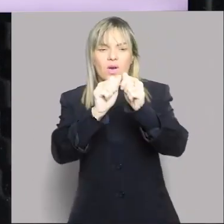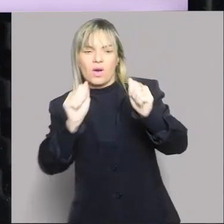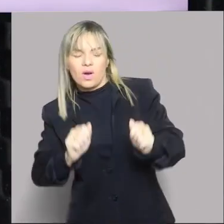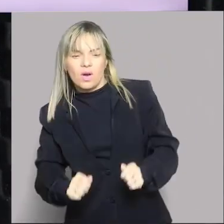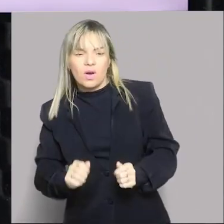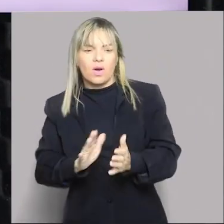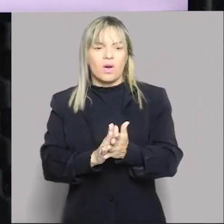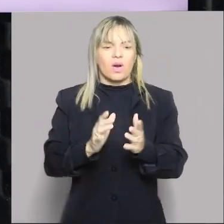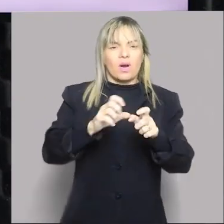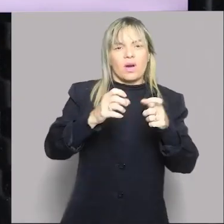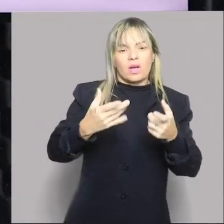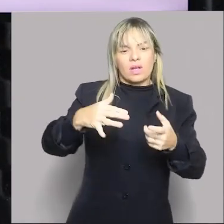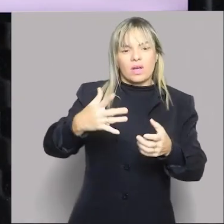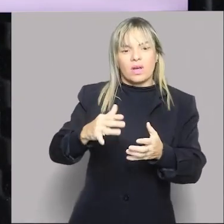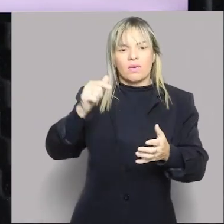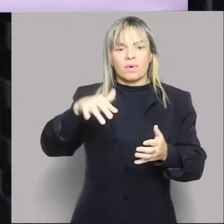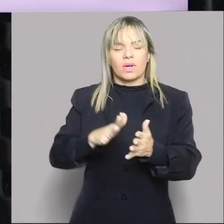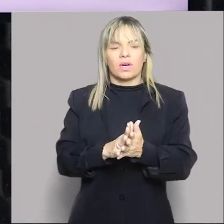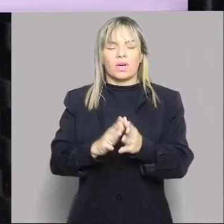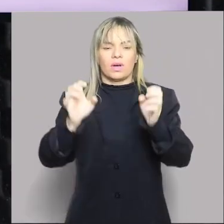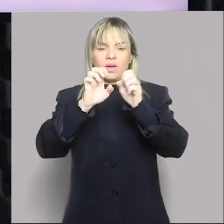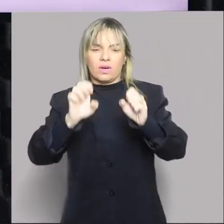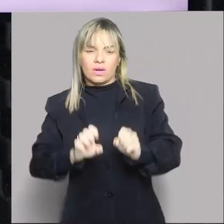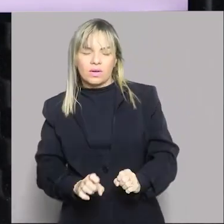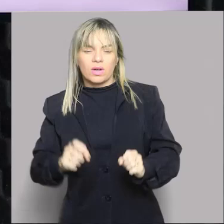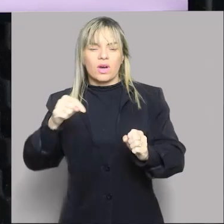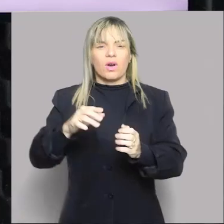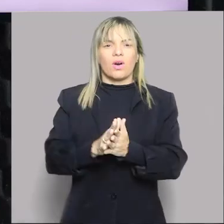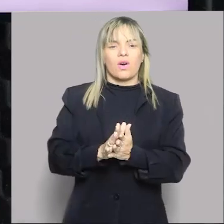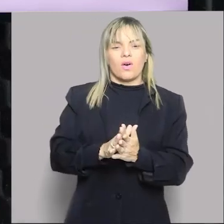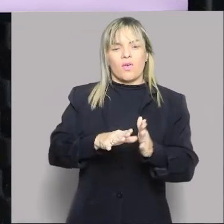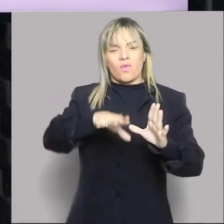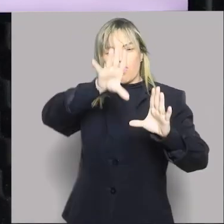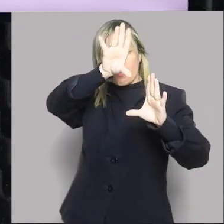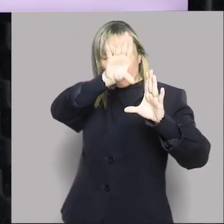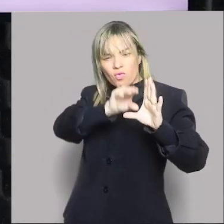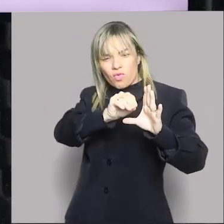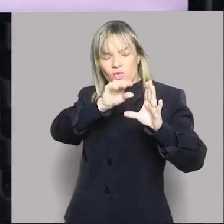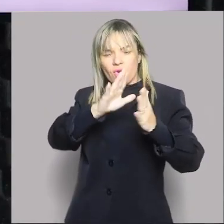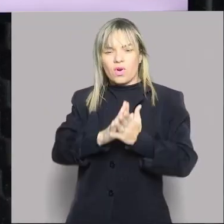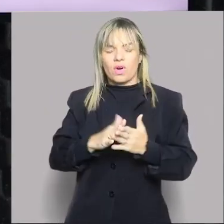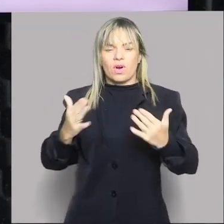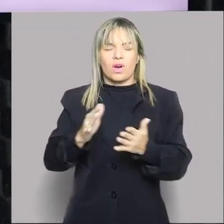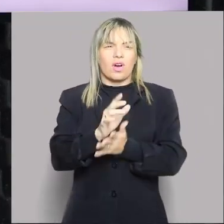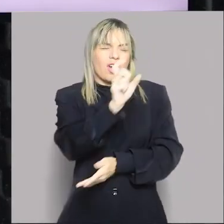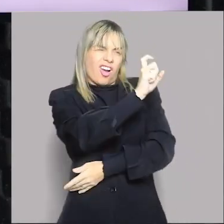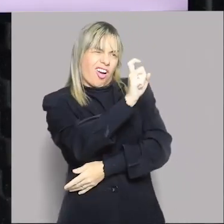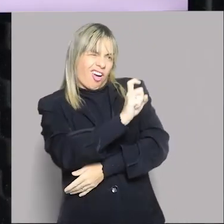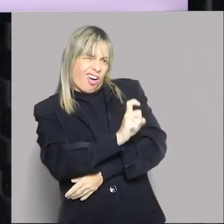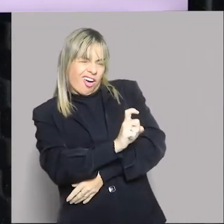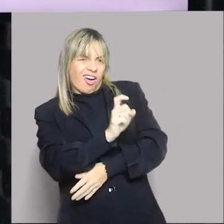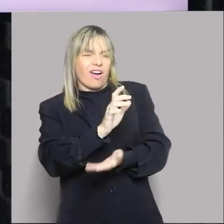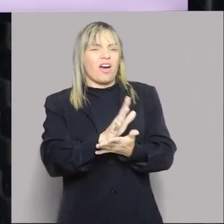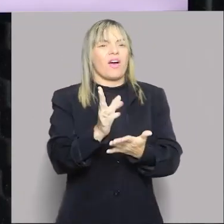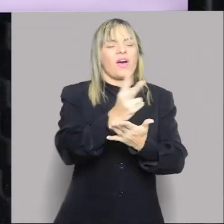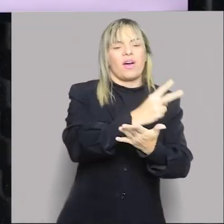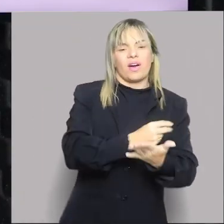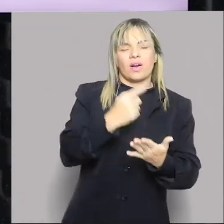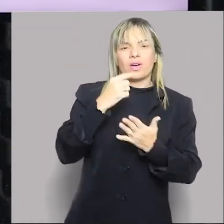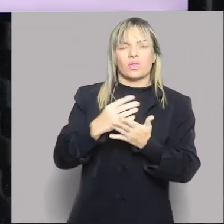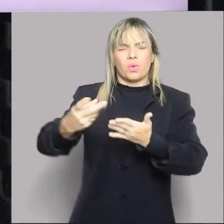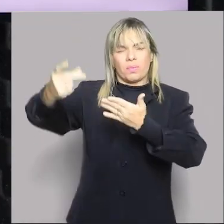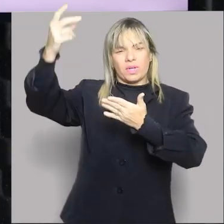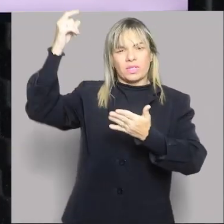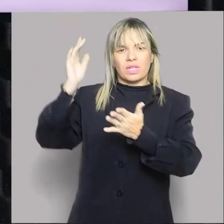escultura, fotografia, grafite, gravura. No passado elas eram chamadas de artes